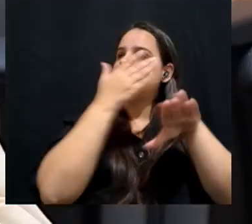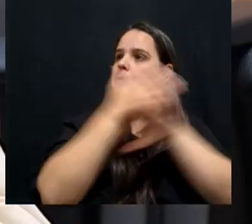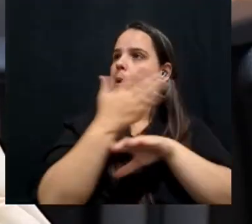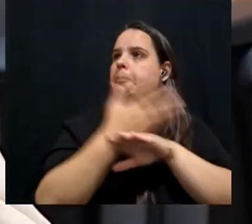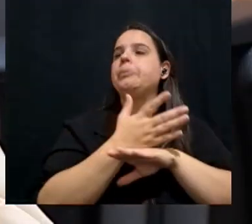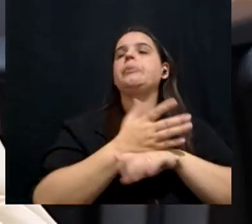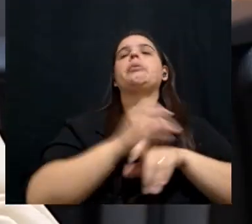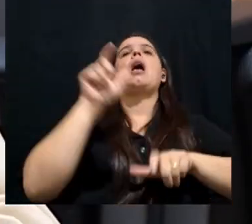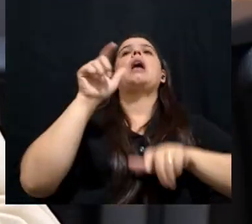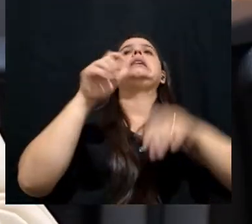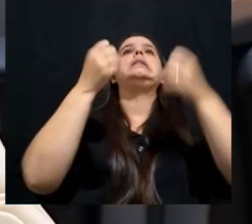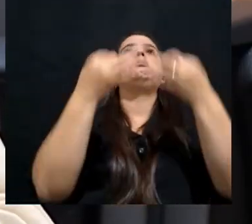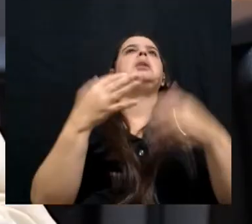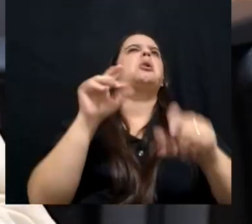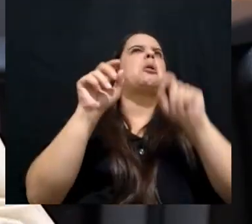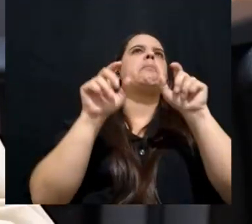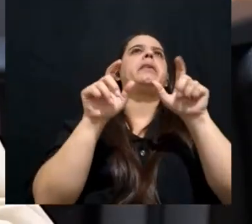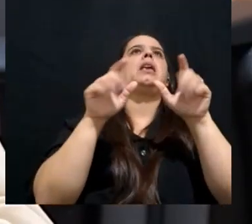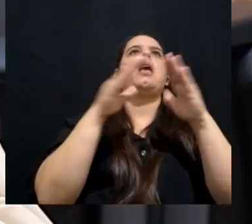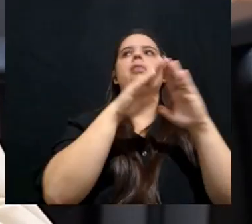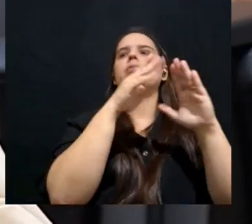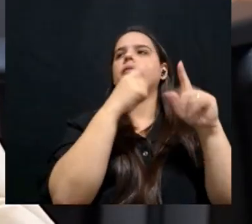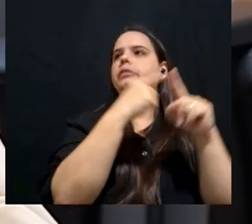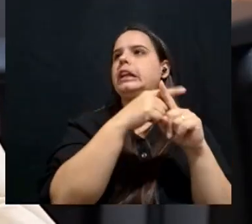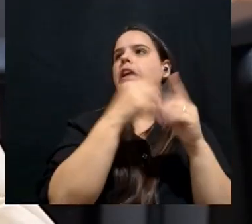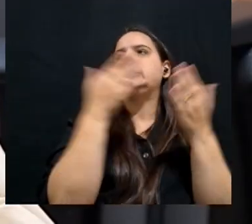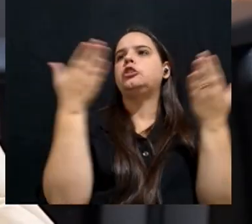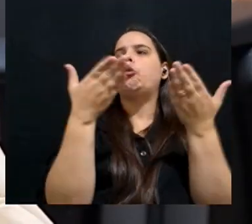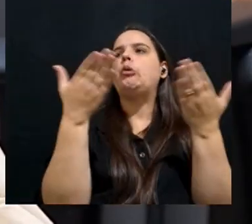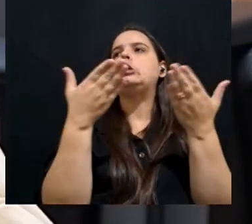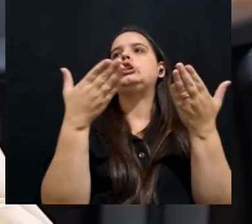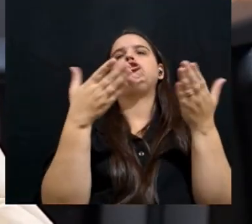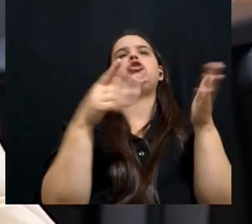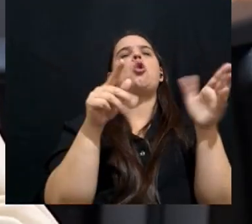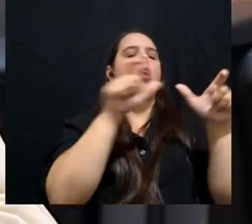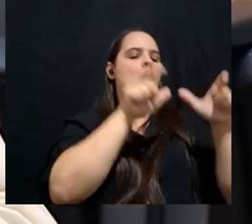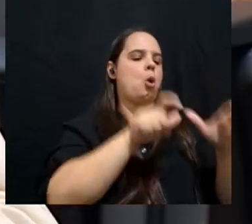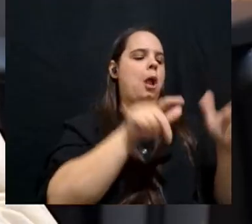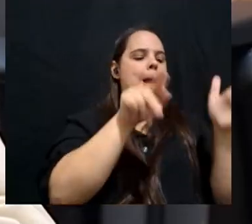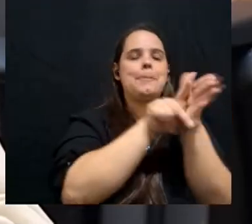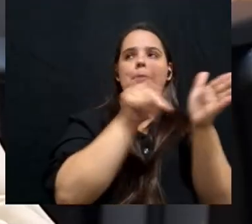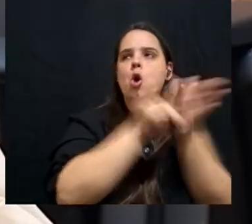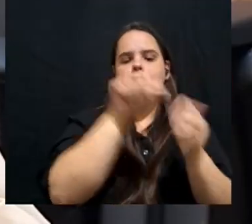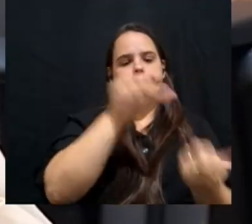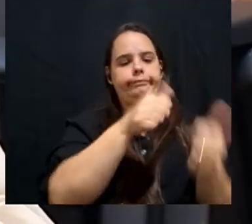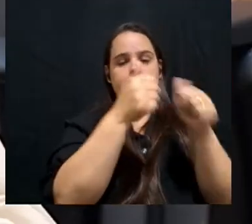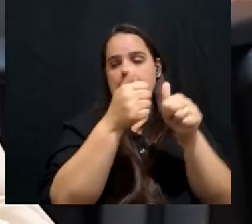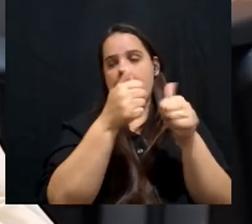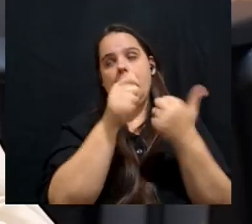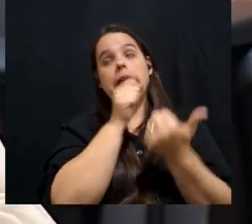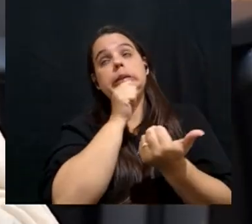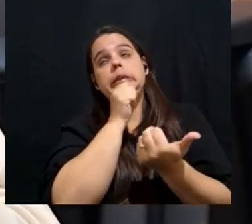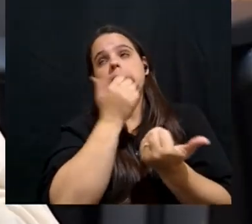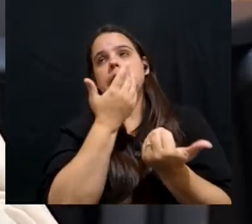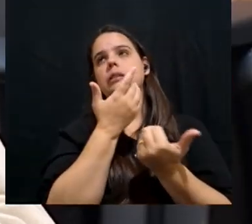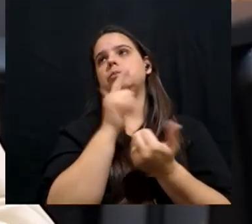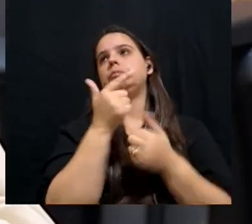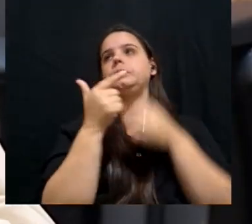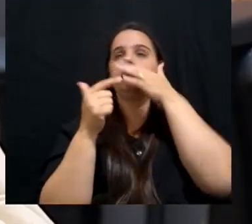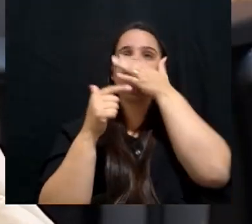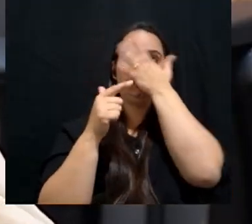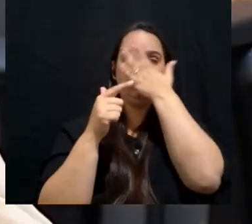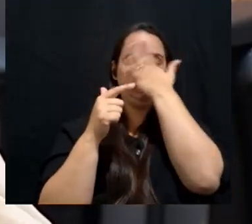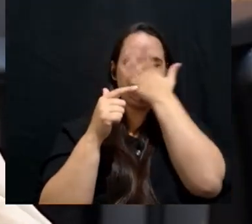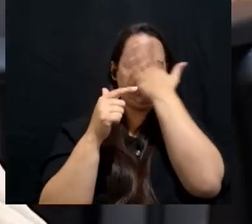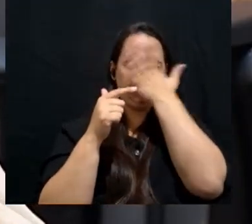aonde fazer os batismos, já é uma ferramenta muito bem utilizada em outras cidades, tem dado